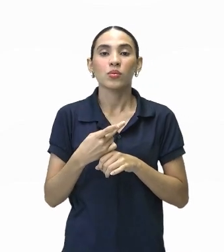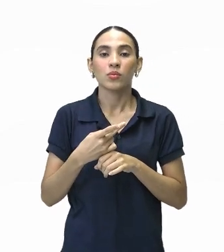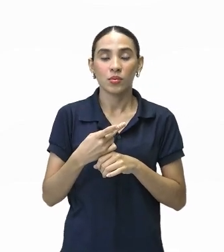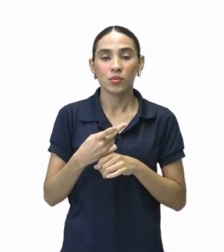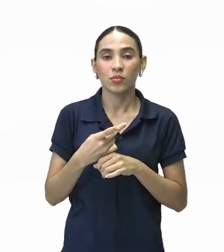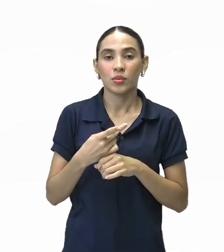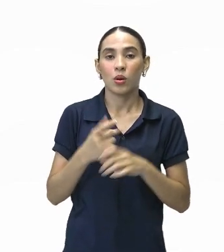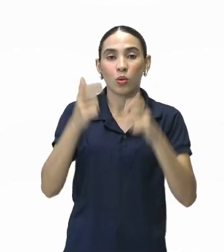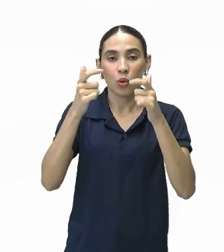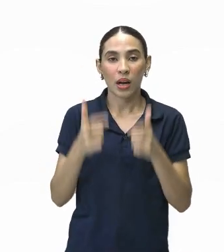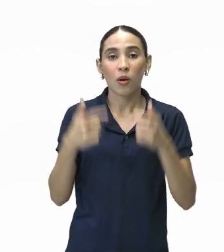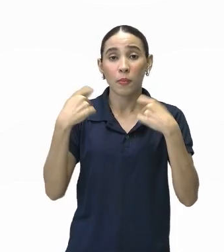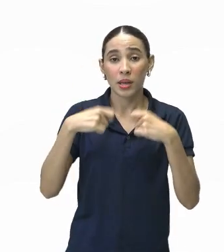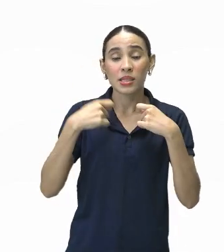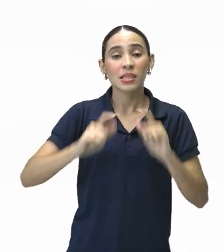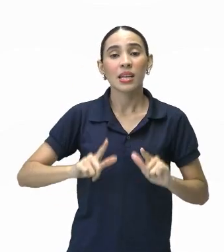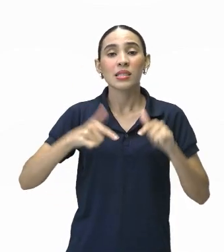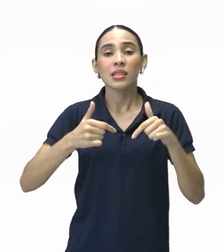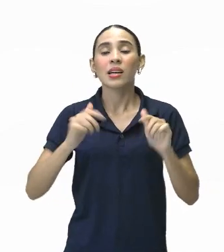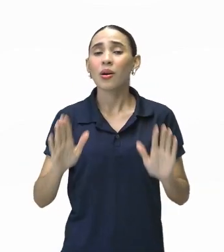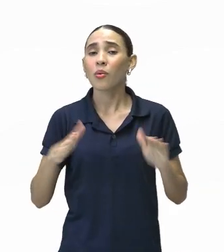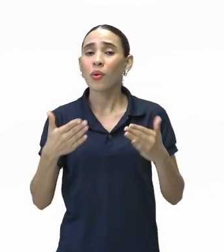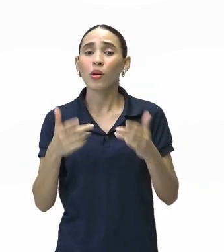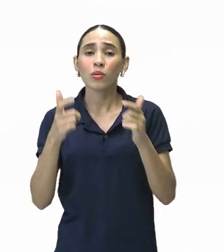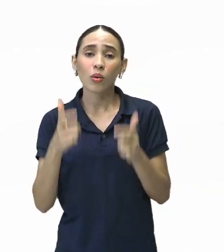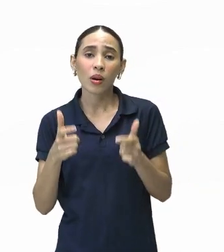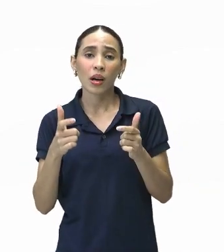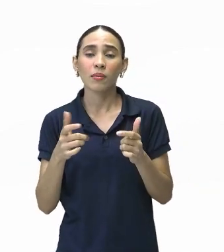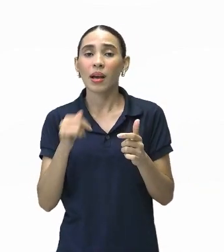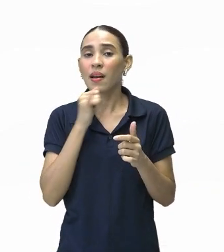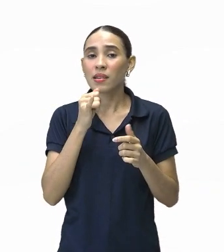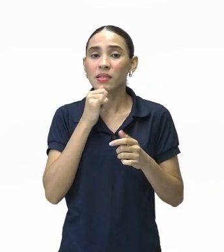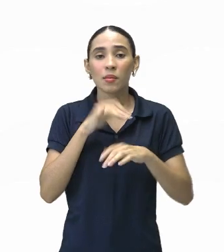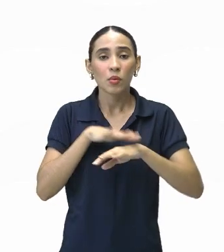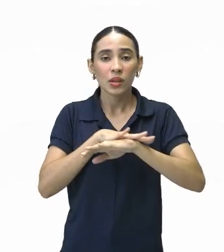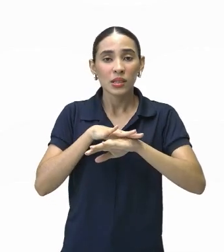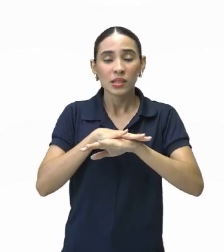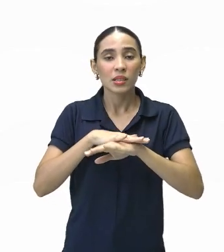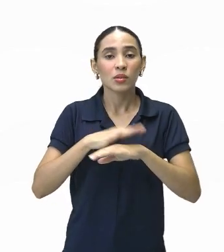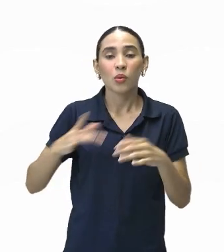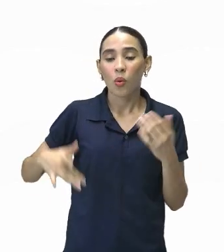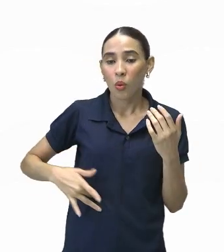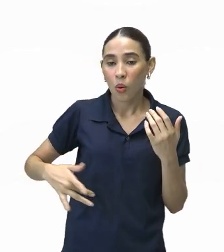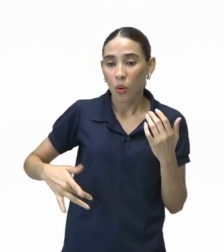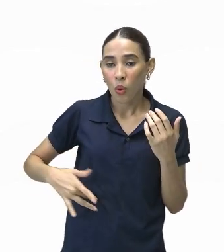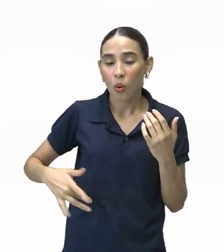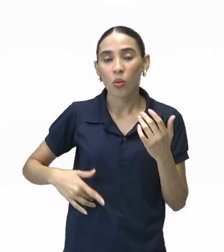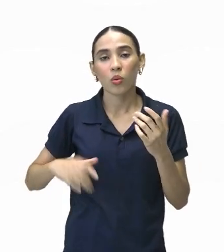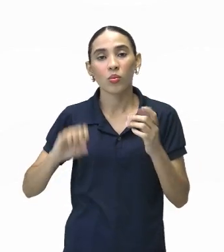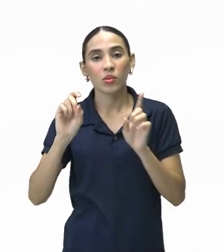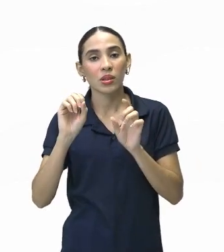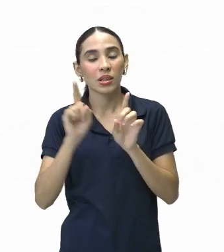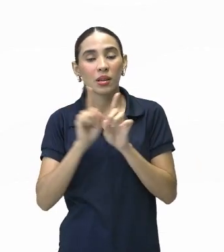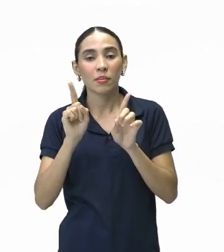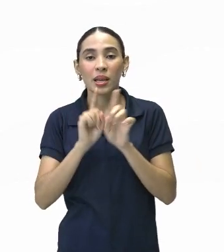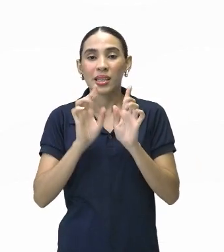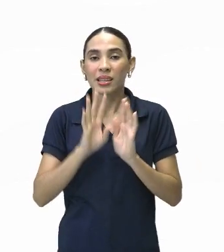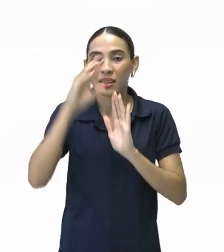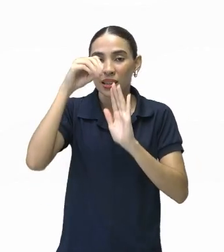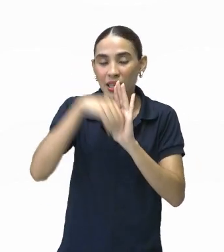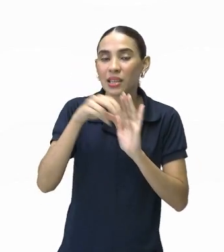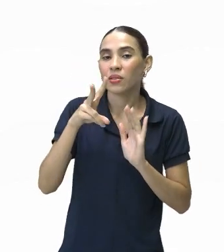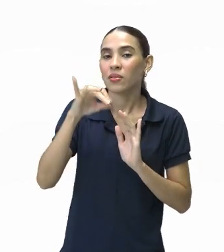onde precisa agir. Qual é o local, professor? É um tecido, é um órgão, né? E neles